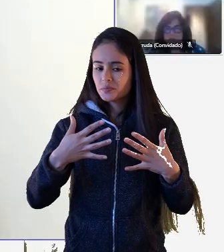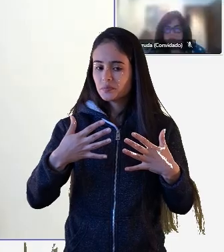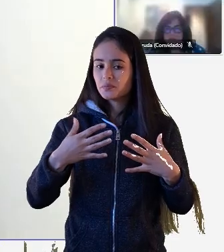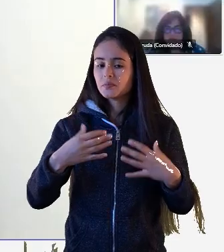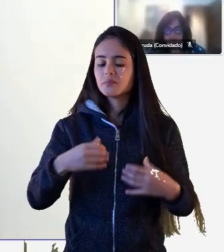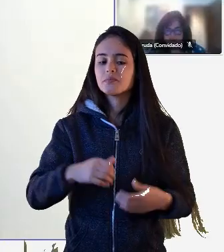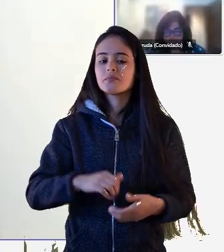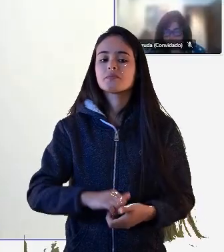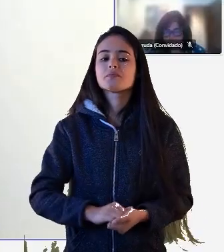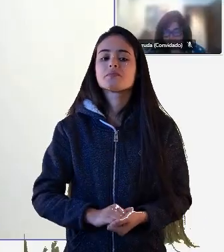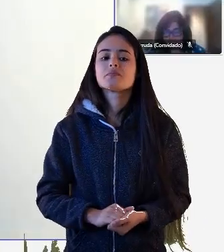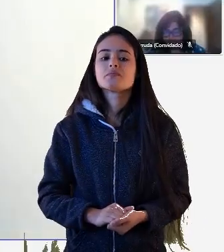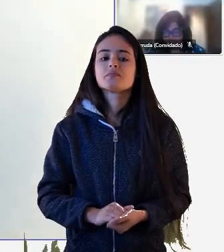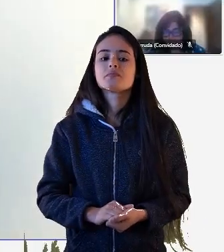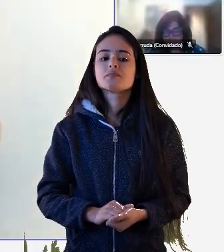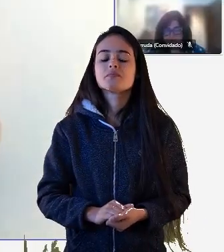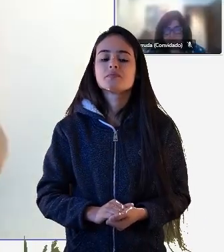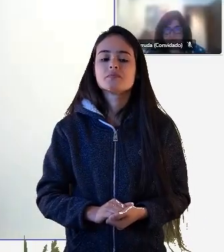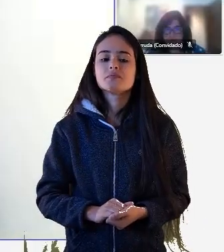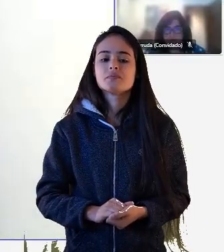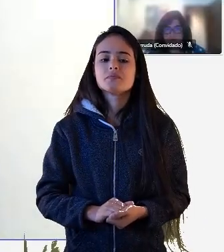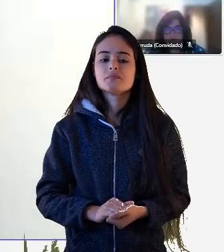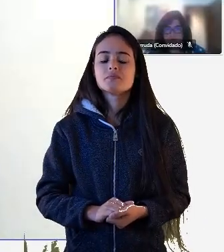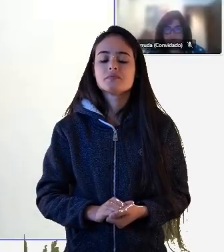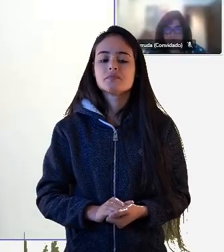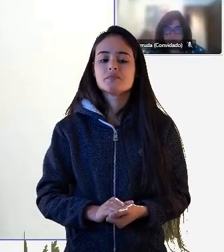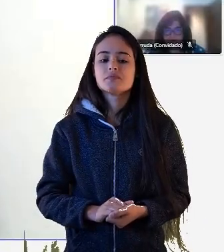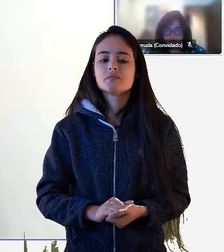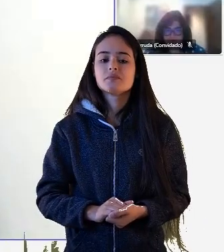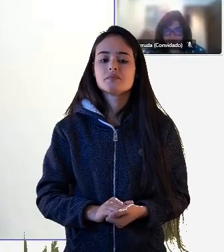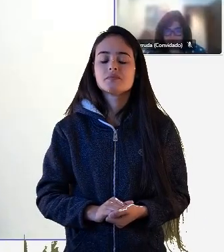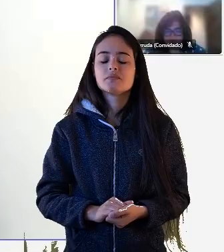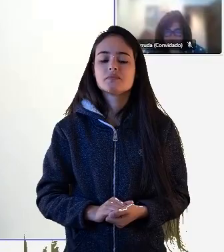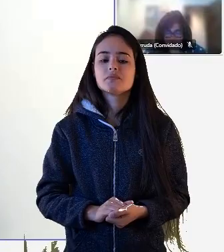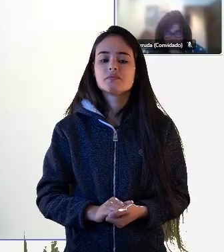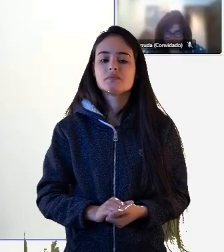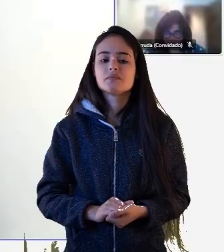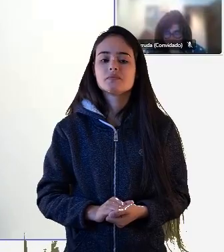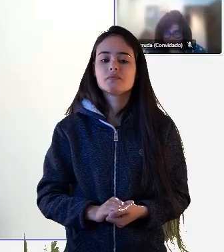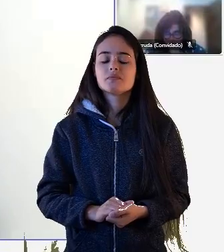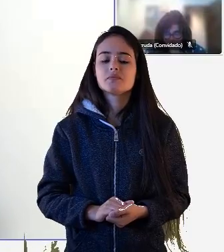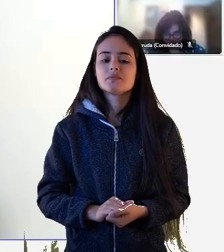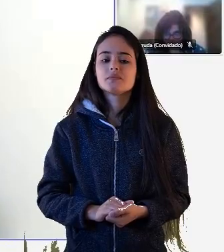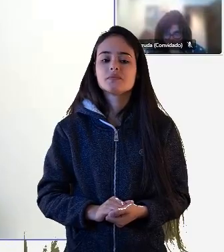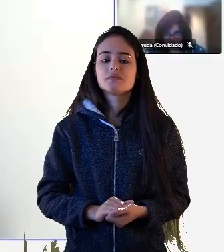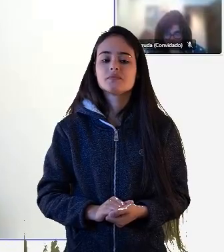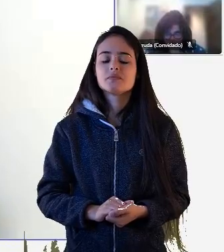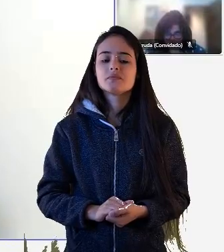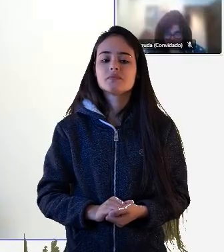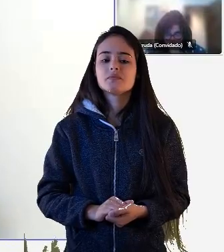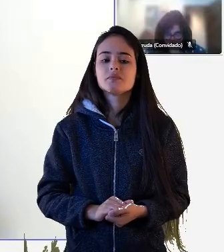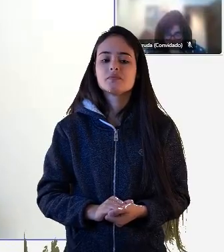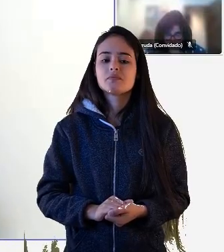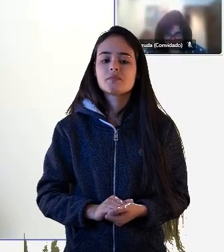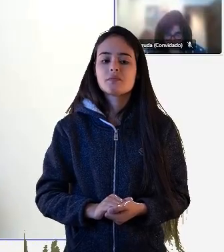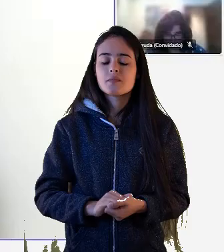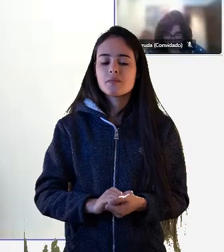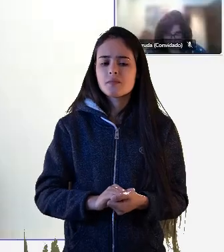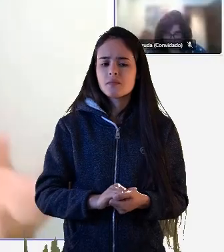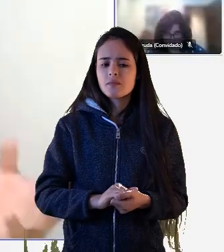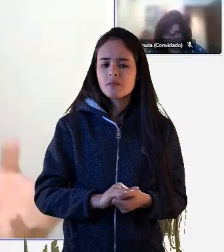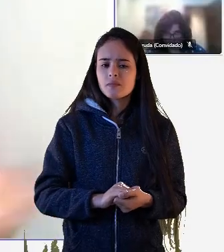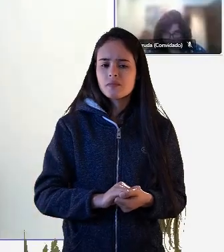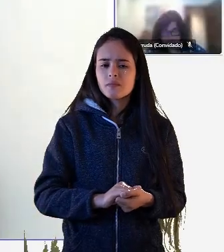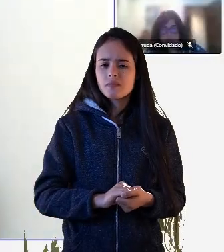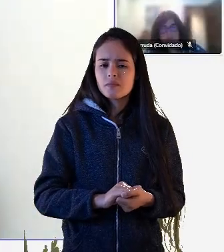capítulo, que vai sair na próxima semana, comentando que no ano passado, na festa do Congado aqui de Lambari, um dos ternos de